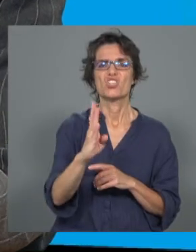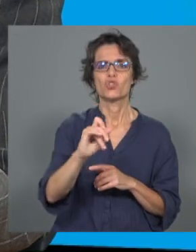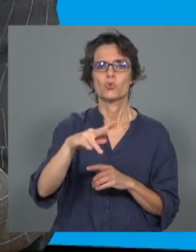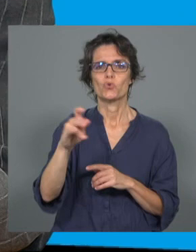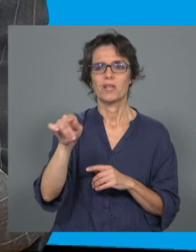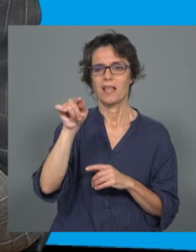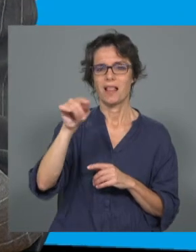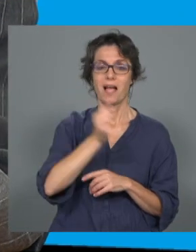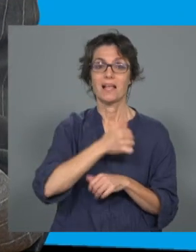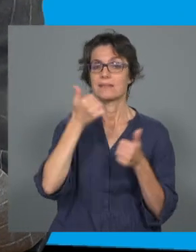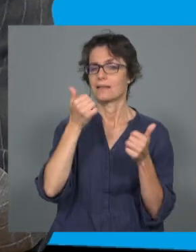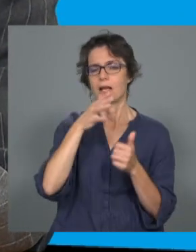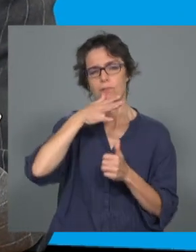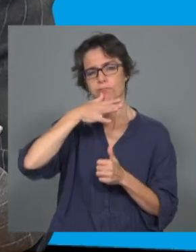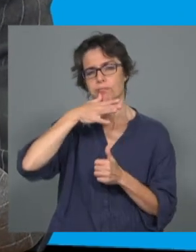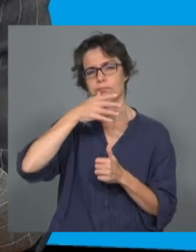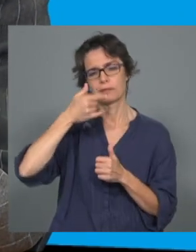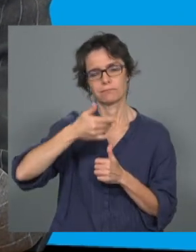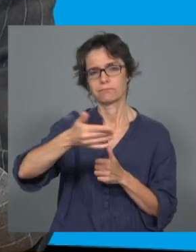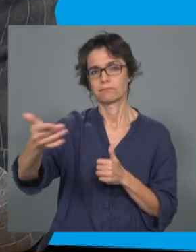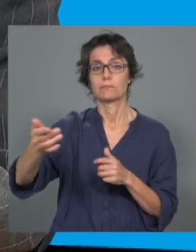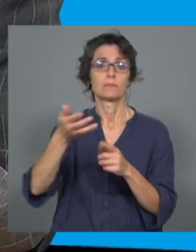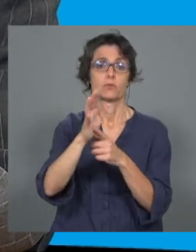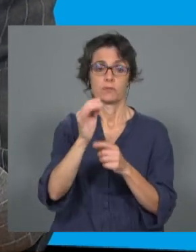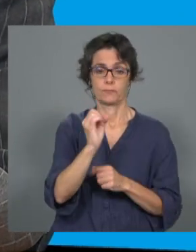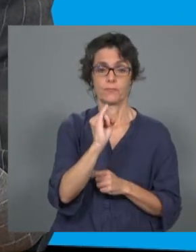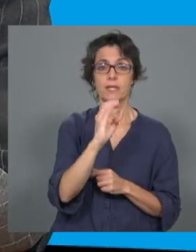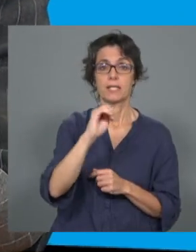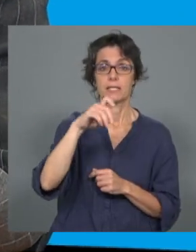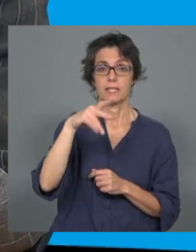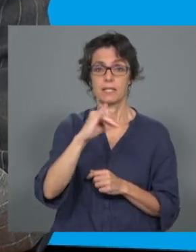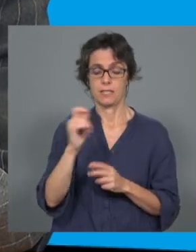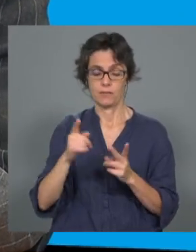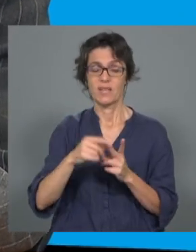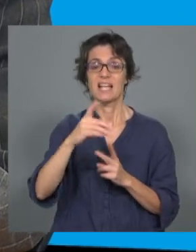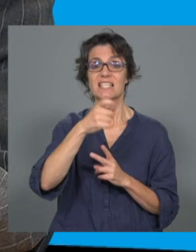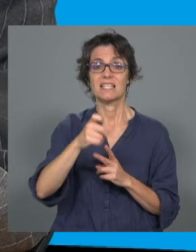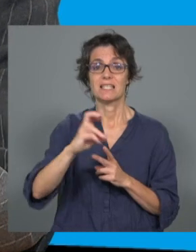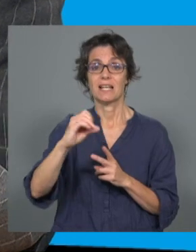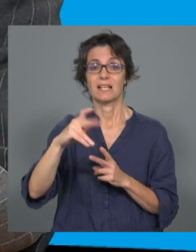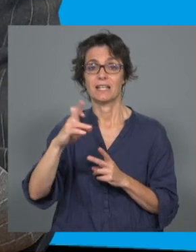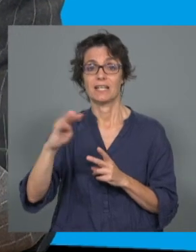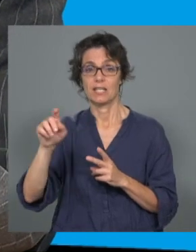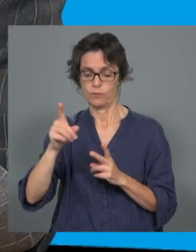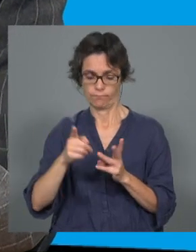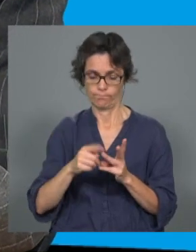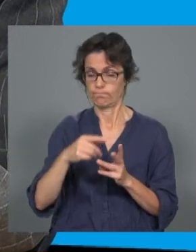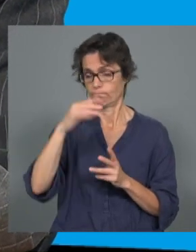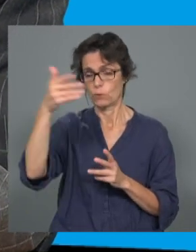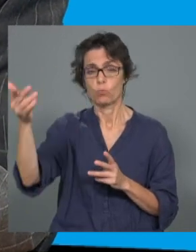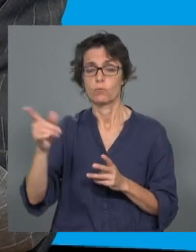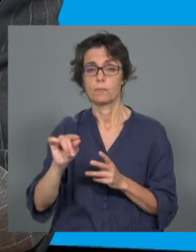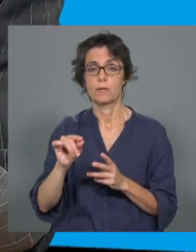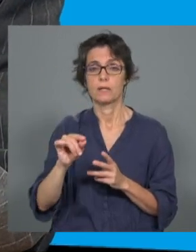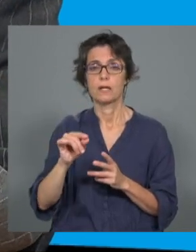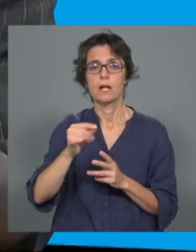dirigem àqueles que lá vivem, como é Isaías, provavelmente Zacarias e outros, viveram os profetas